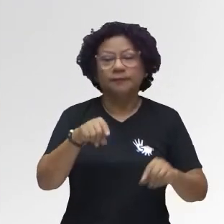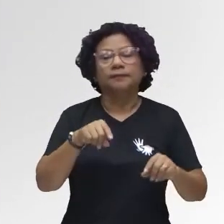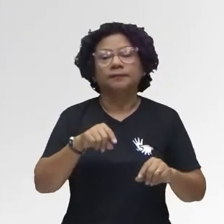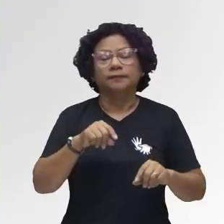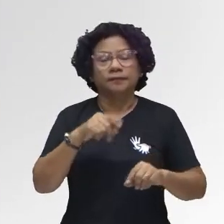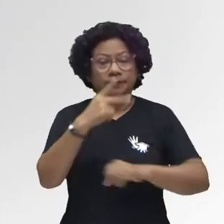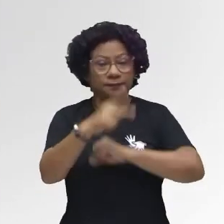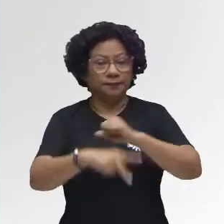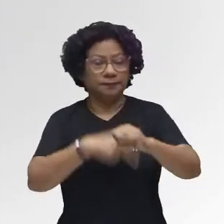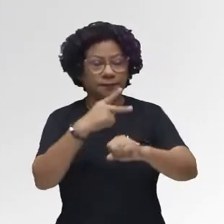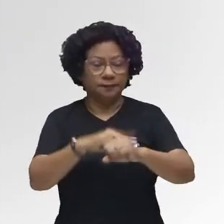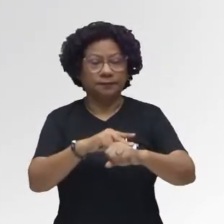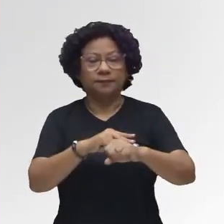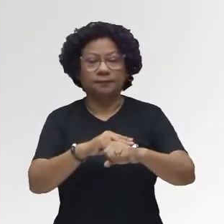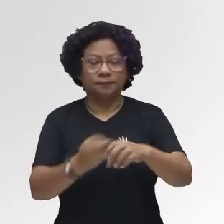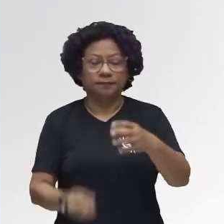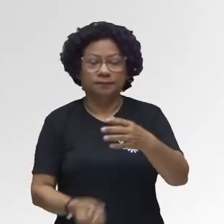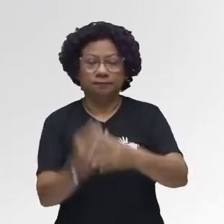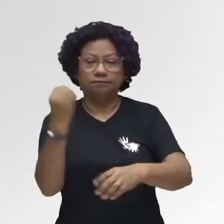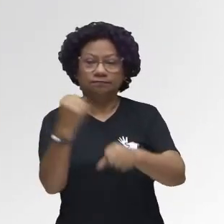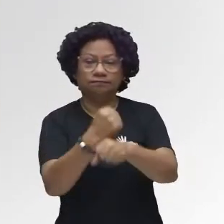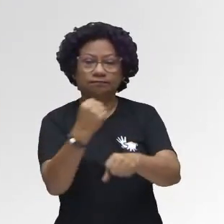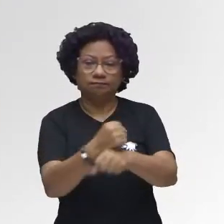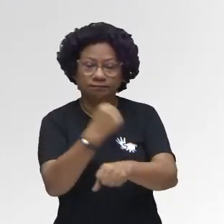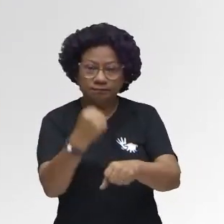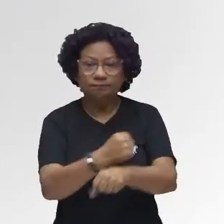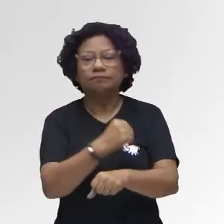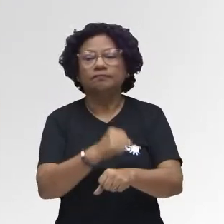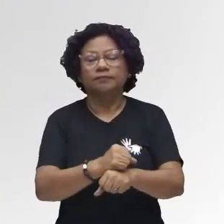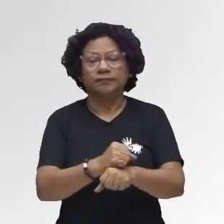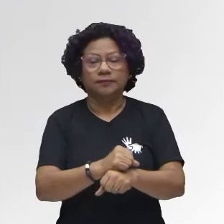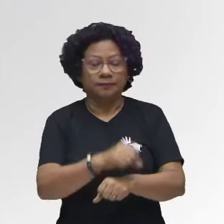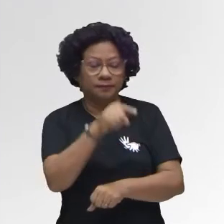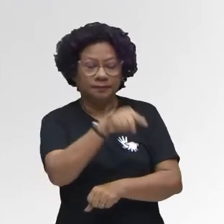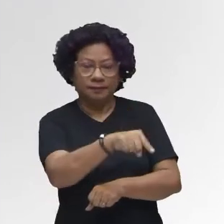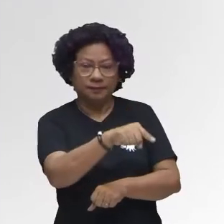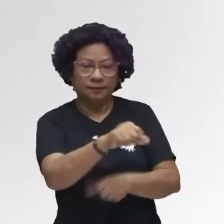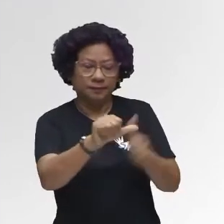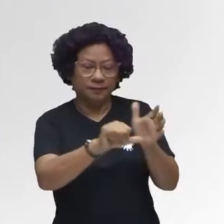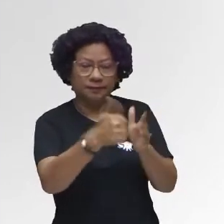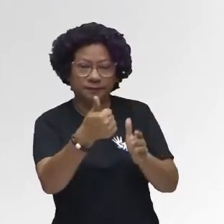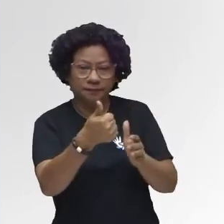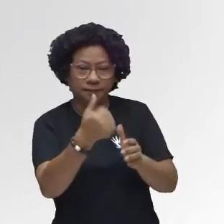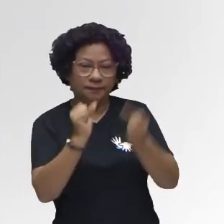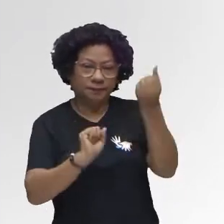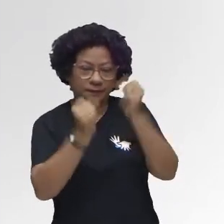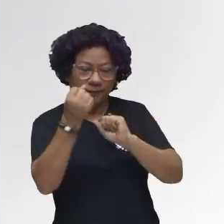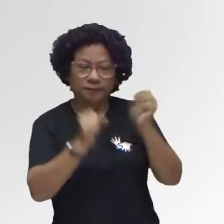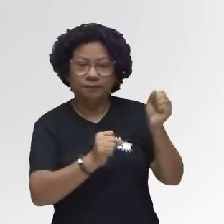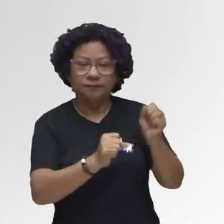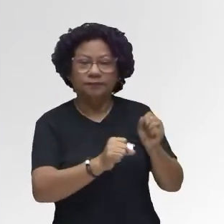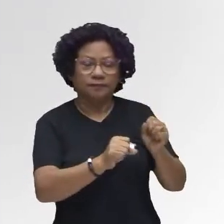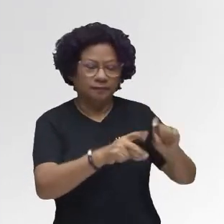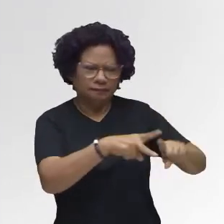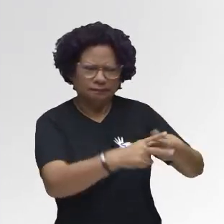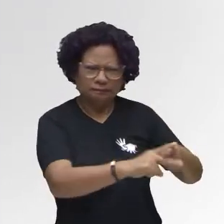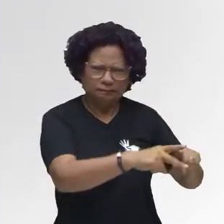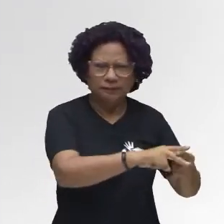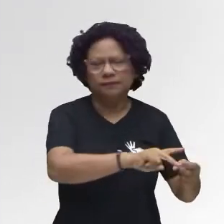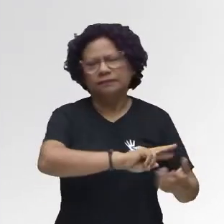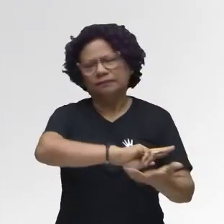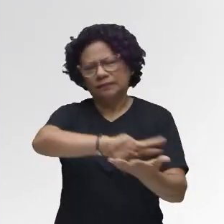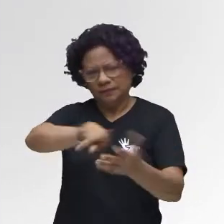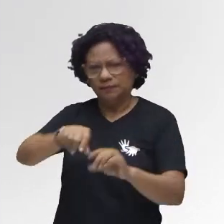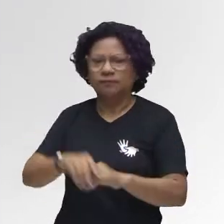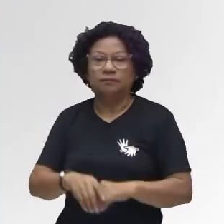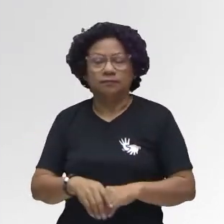alguma outra forma, ele passou pelo processo de industrialização. Então, quando a gente fala em arroz, em feijão, em farinha,